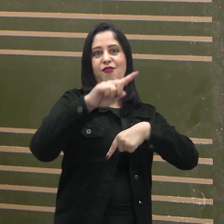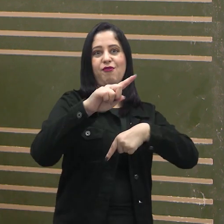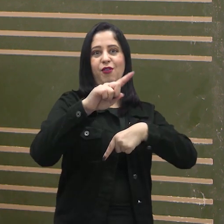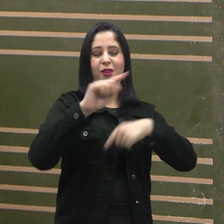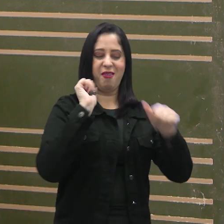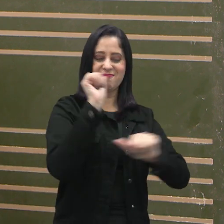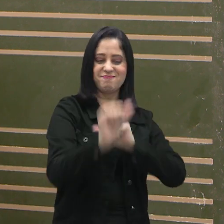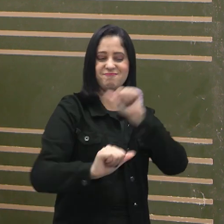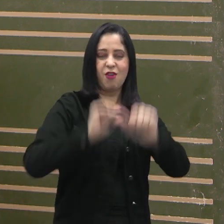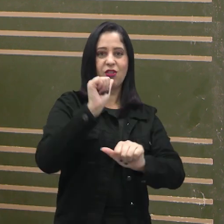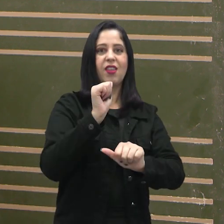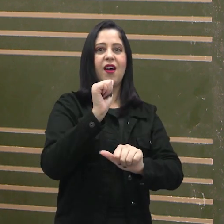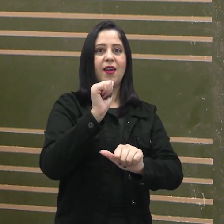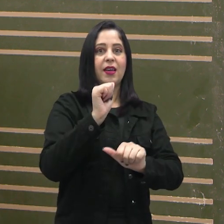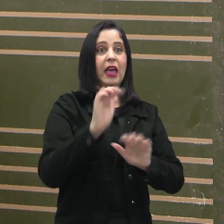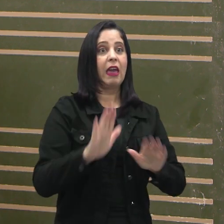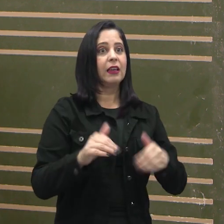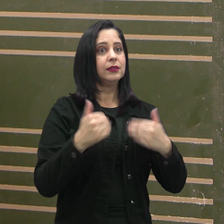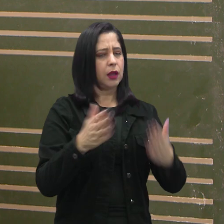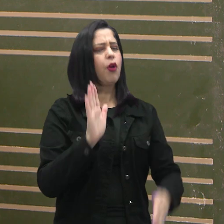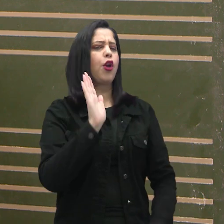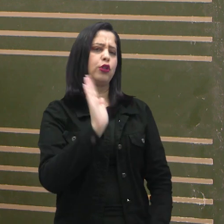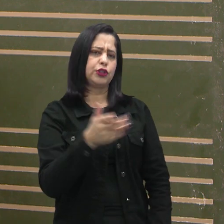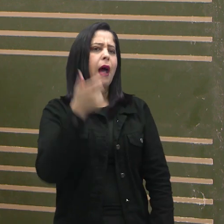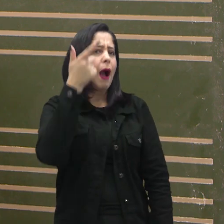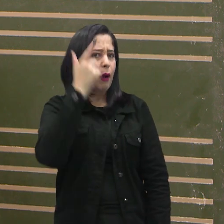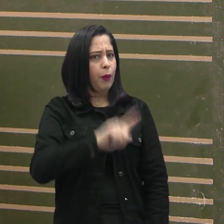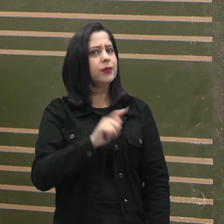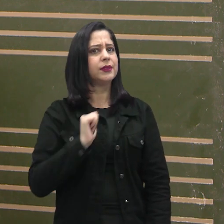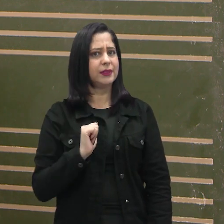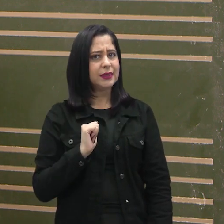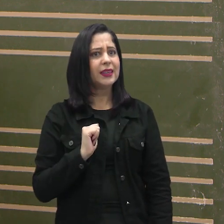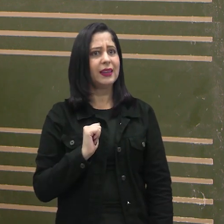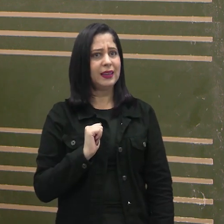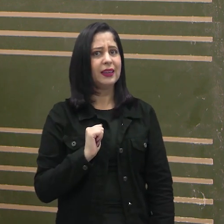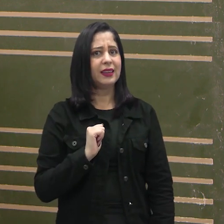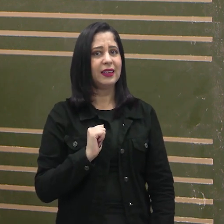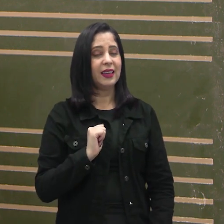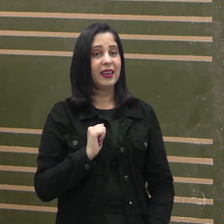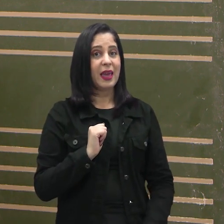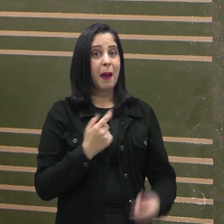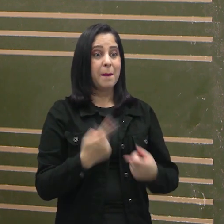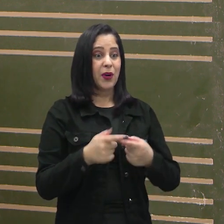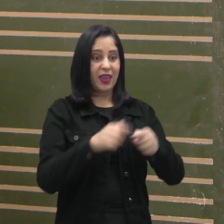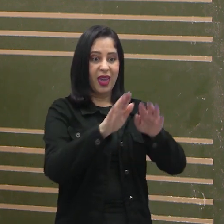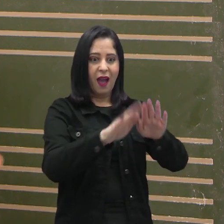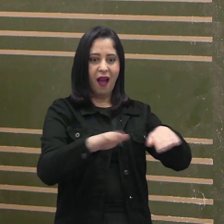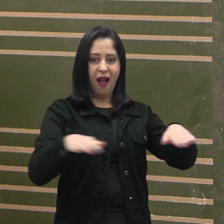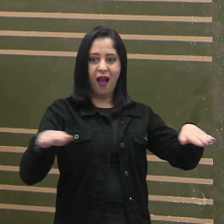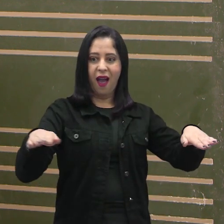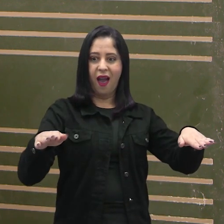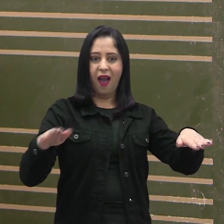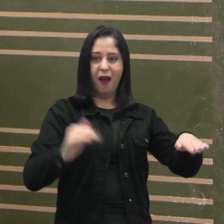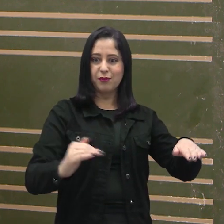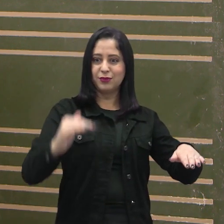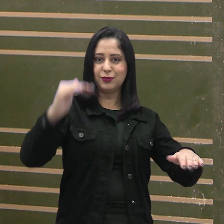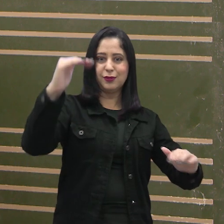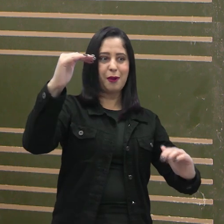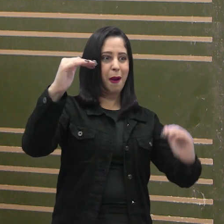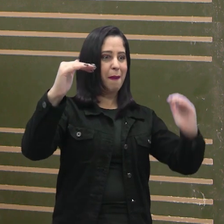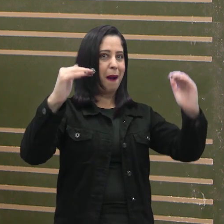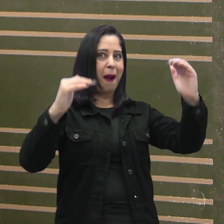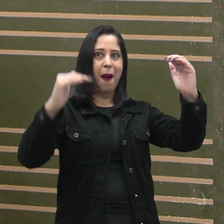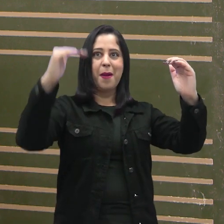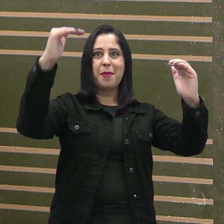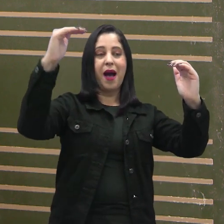cidadão. E nesses anos eu consegui já ver um pouquinho desses frutos, As sementes foram lançadas, eu